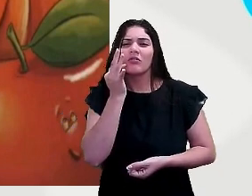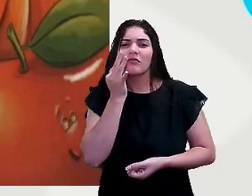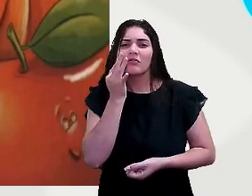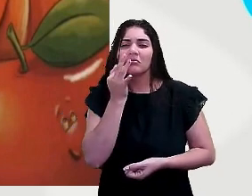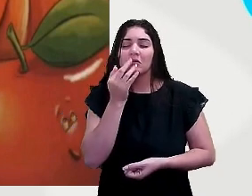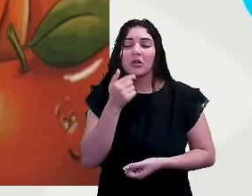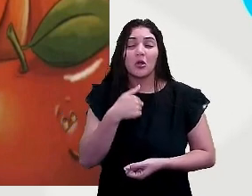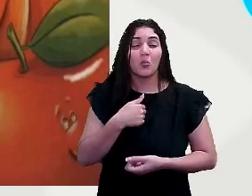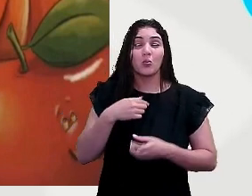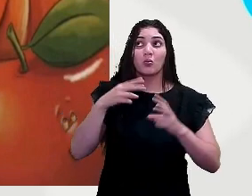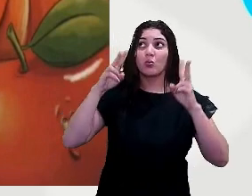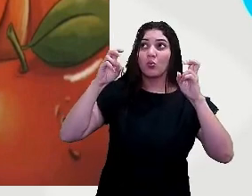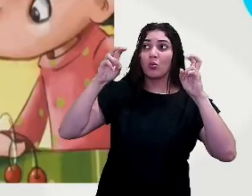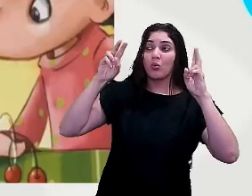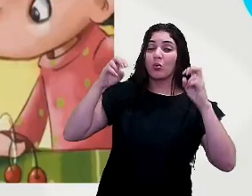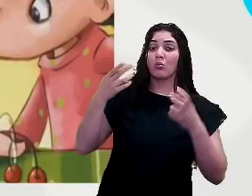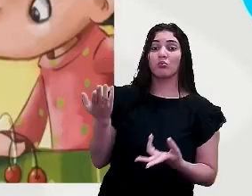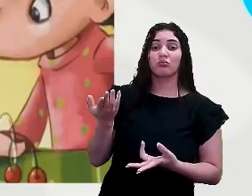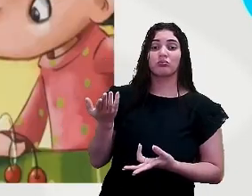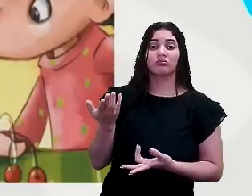que eu nunca vi.